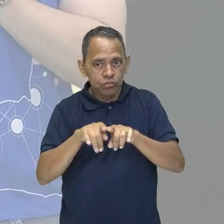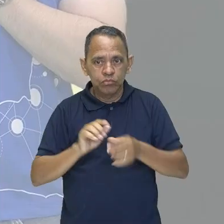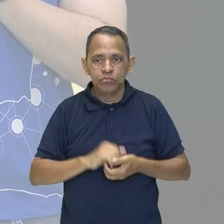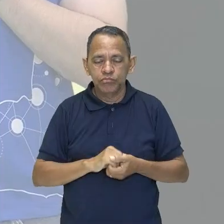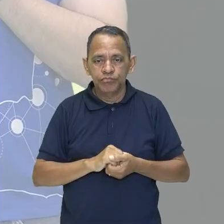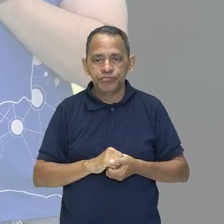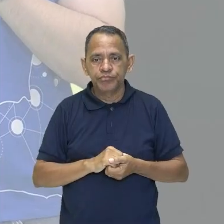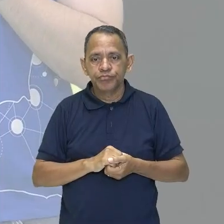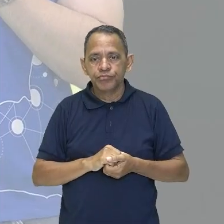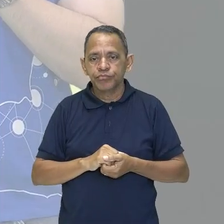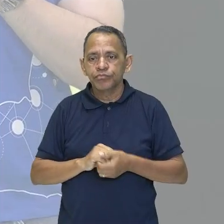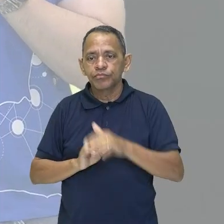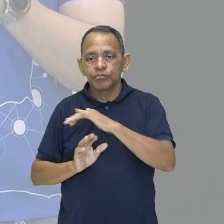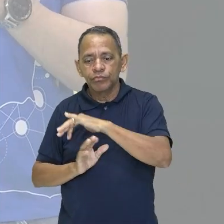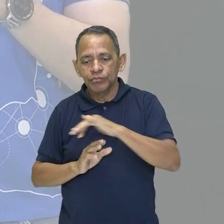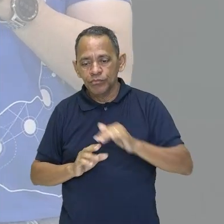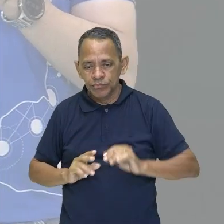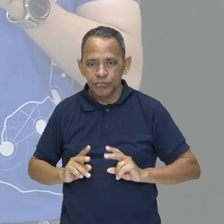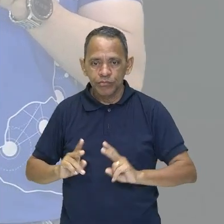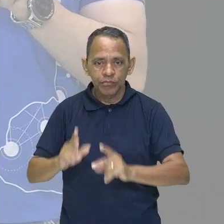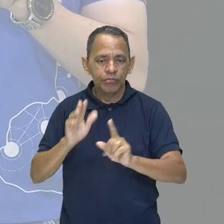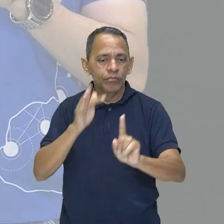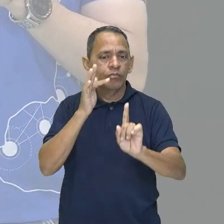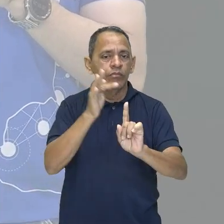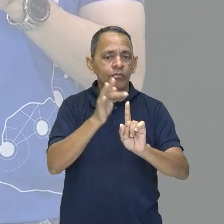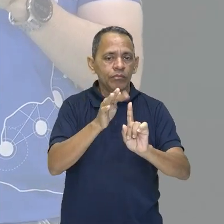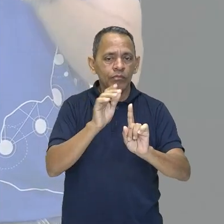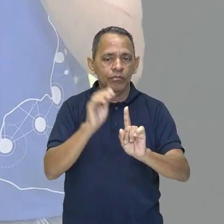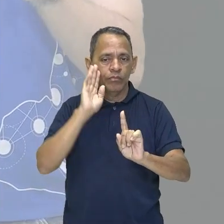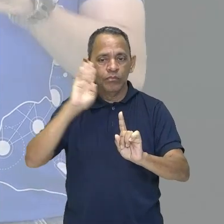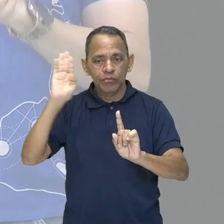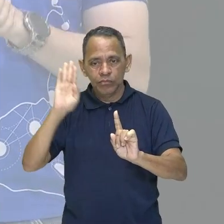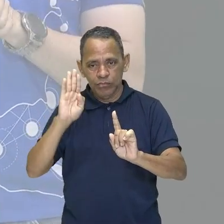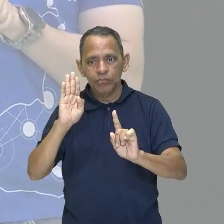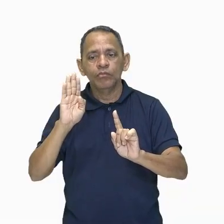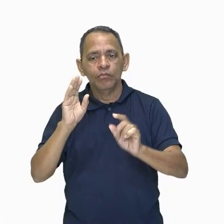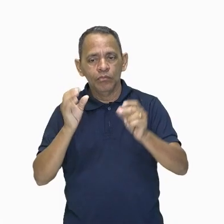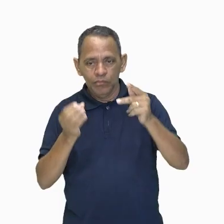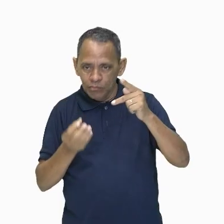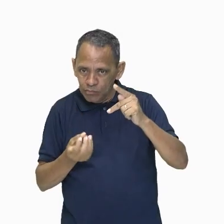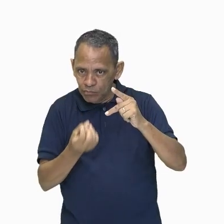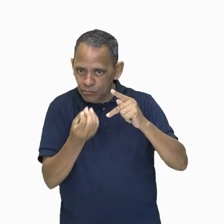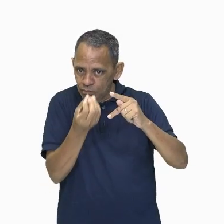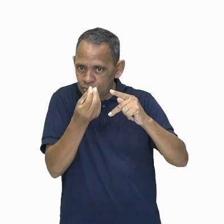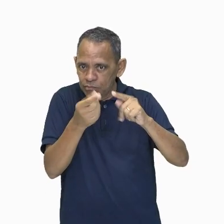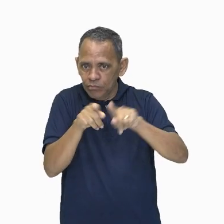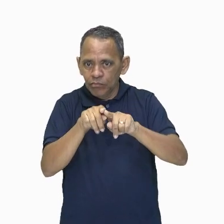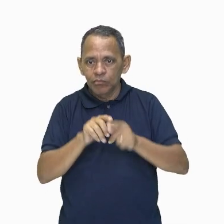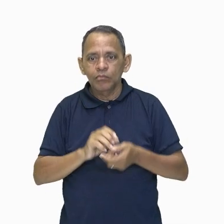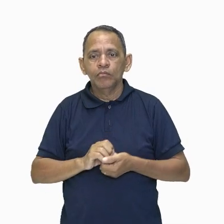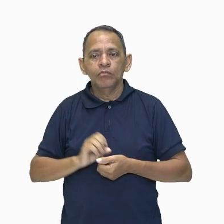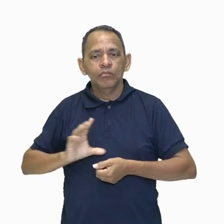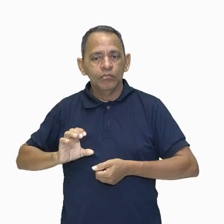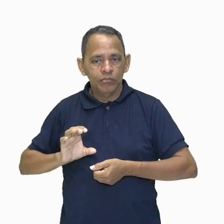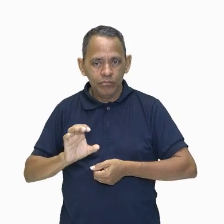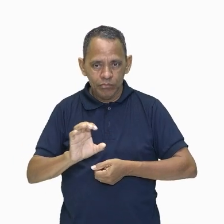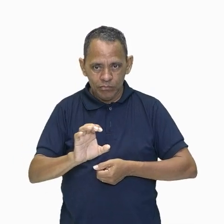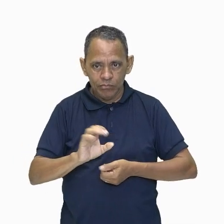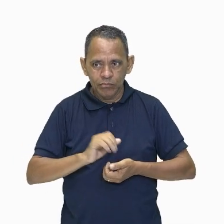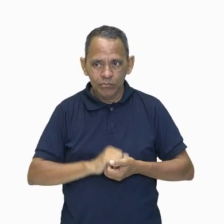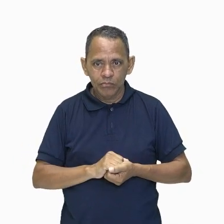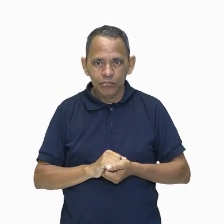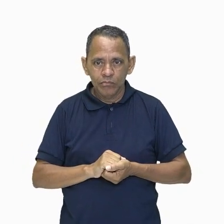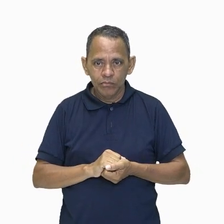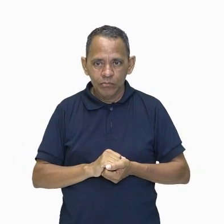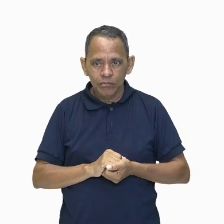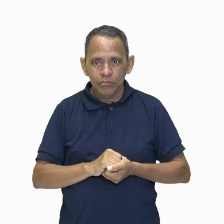vamos adiante, porque uma função principal das proteínas, né, é a de enzimas. Então, vamos dar